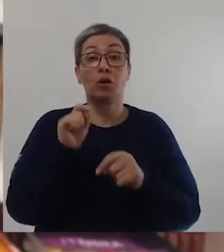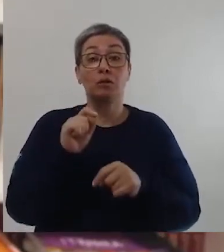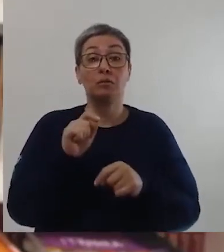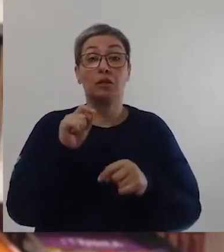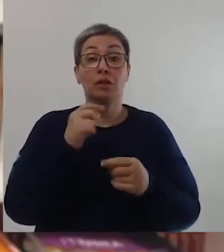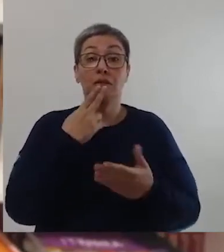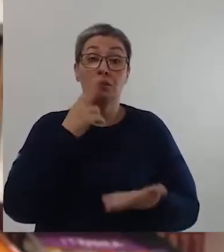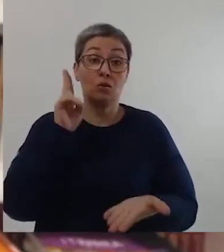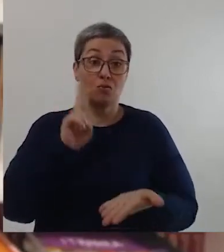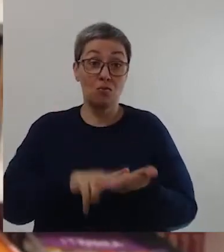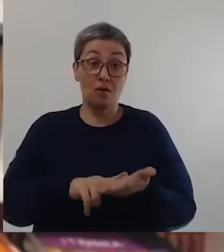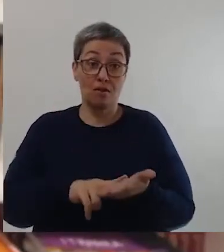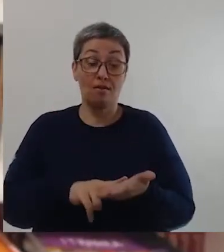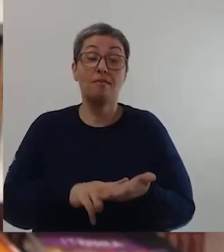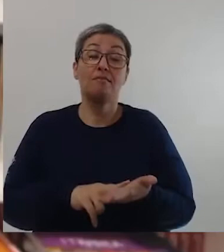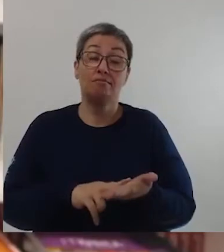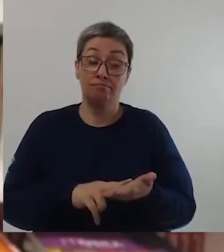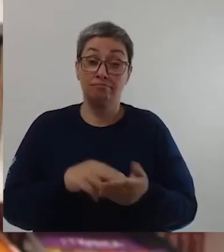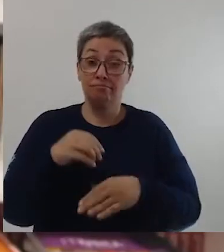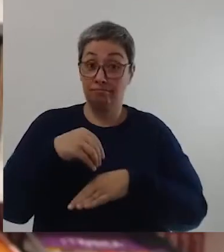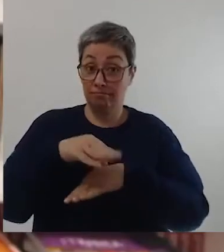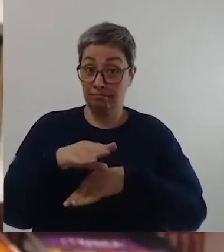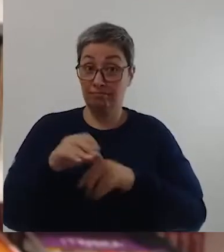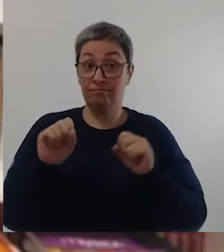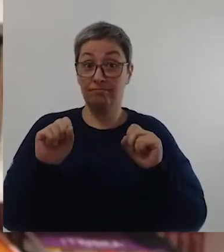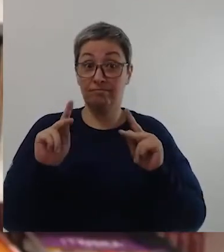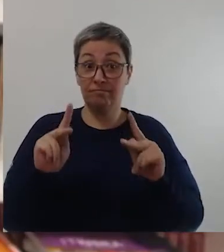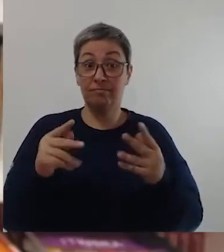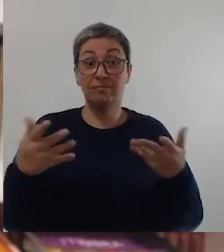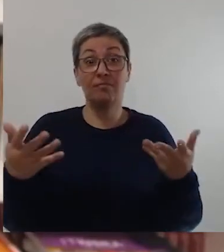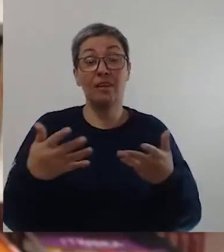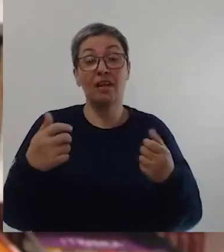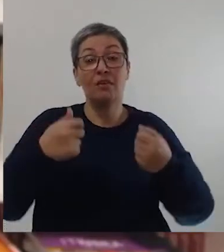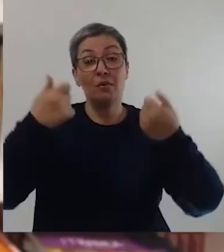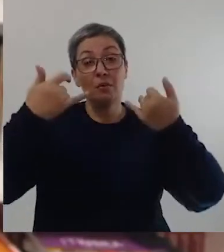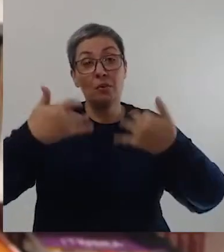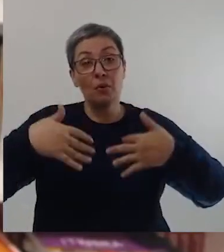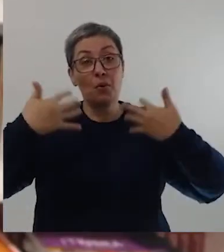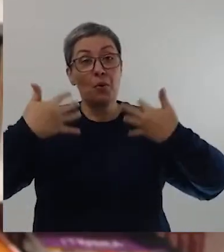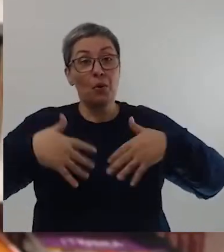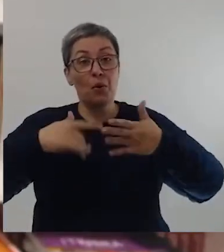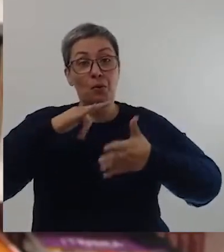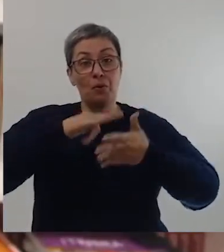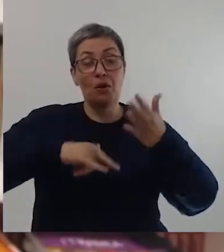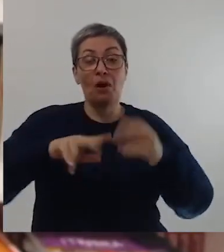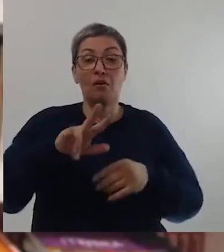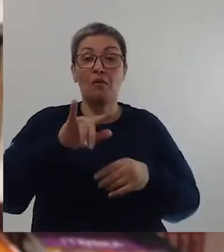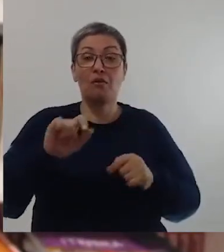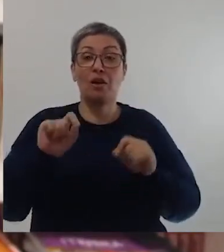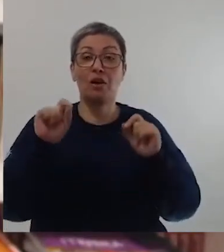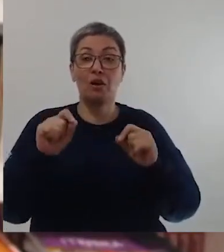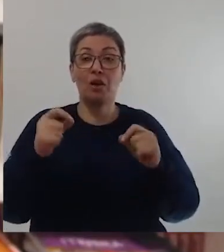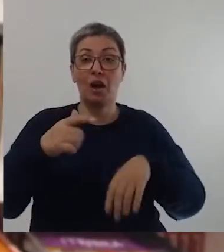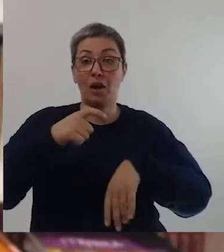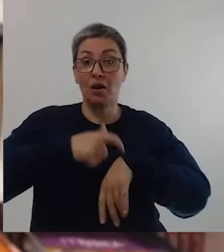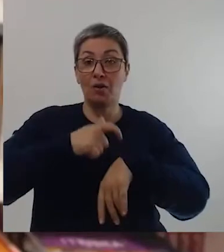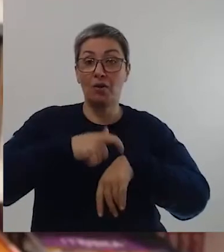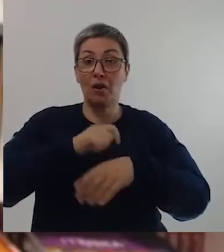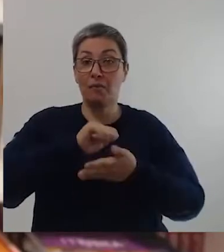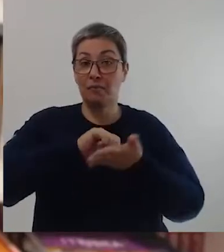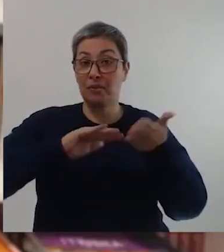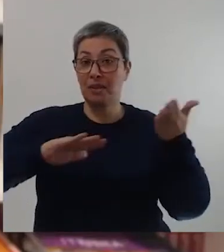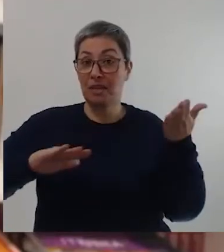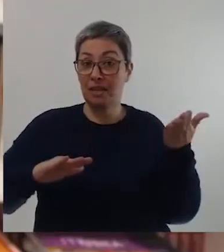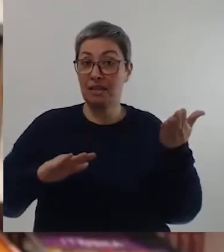também dos Correios tá Fica a dica aí que bom falamos bastante sobre documentos agora nós vamos para o